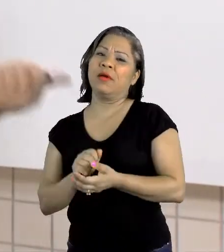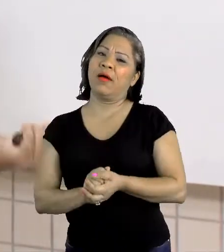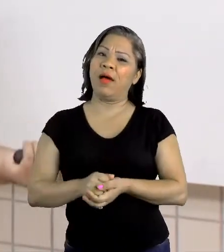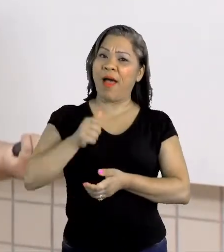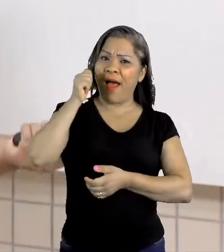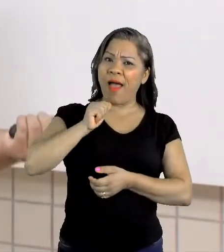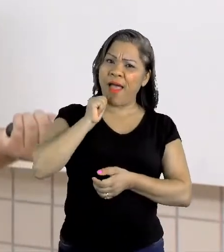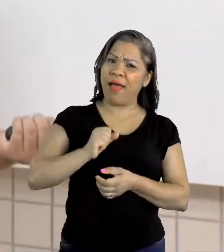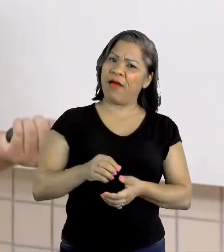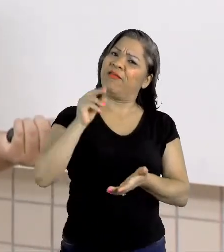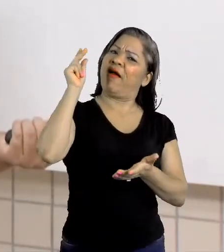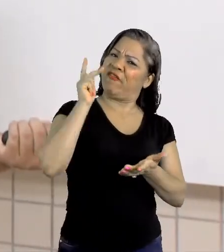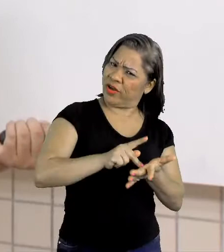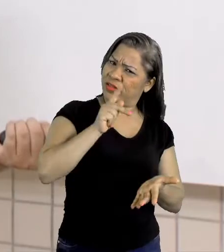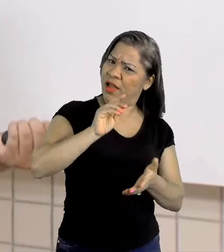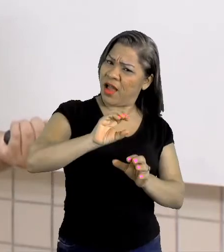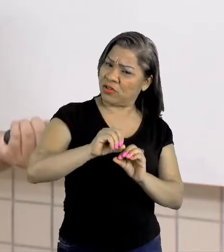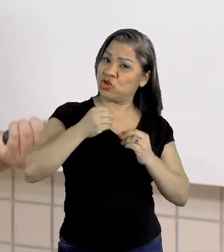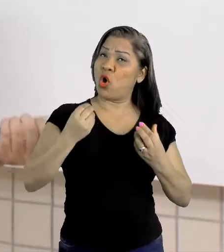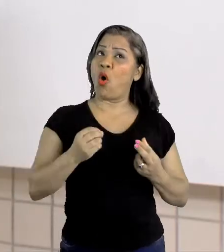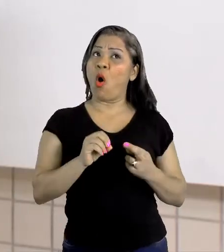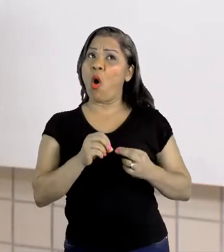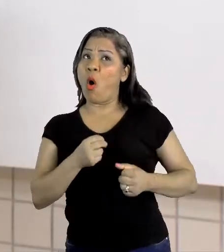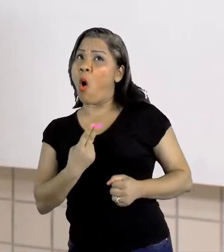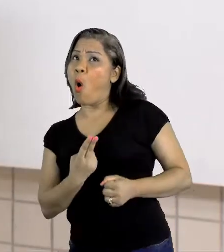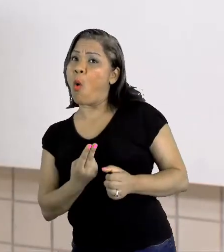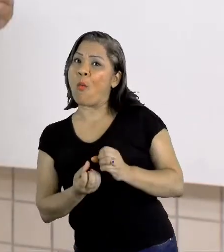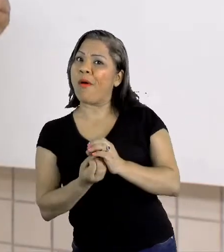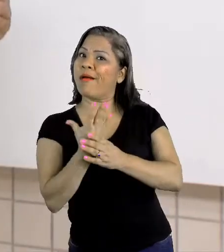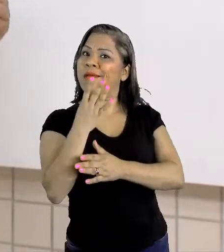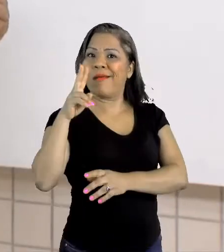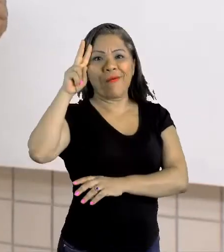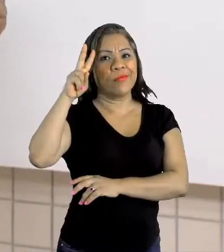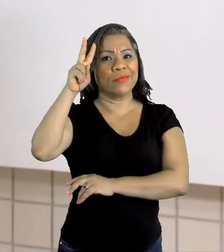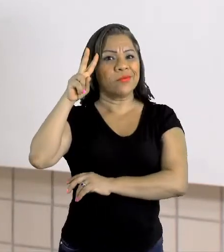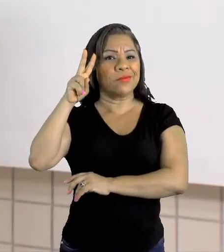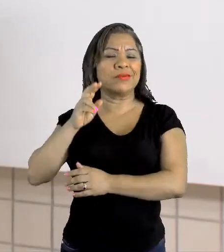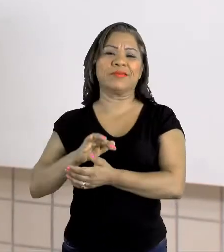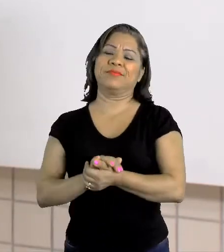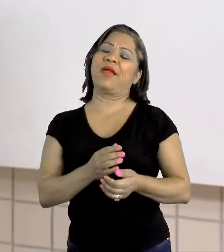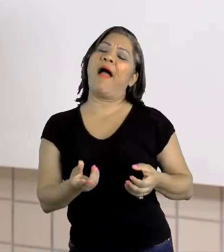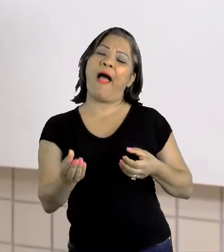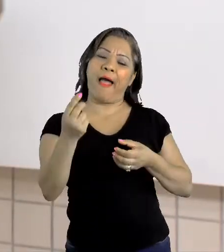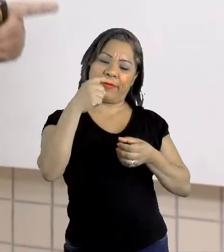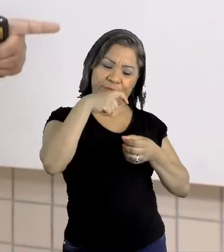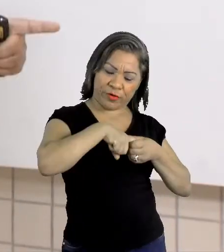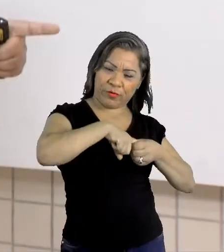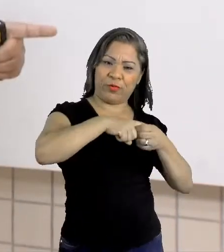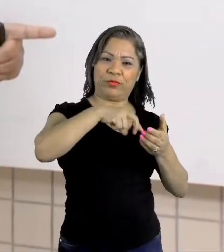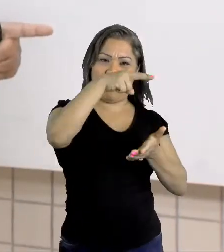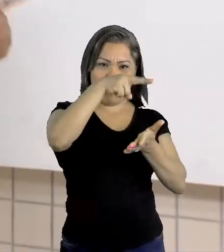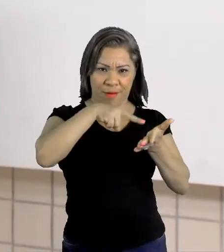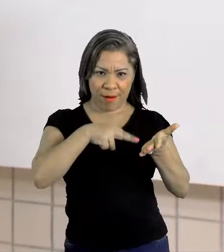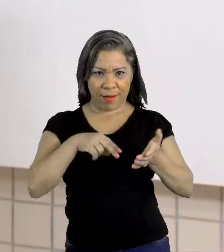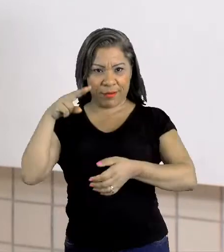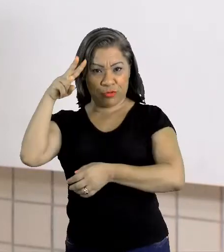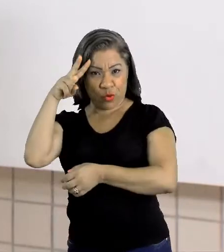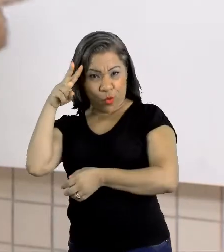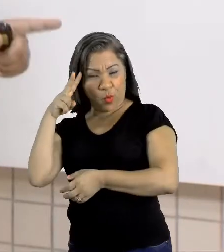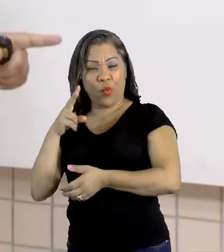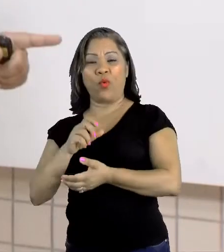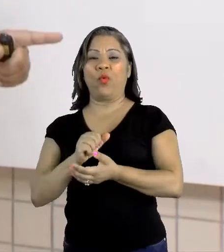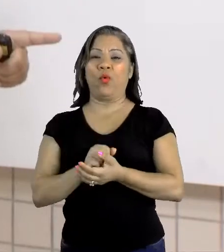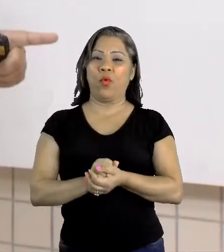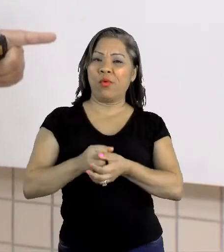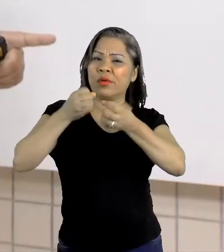ela inventava alguma história? Aí você vai voltar lá, se você tiver esquecido, ler a história e ver o que